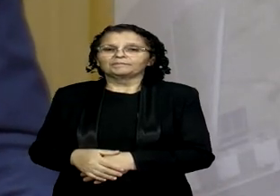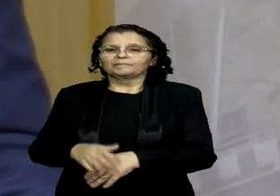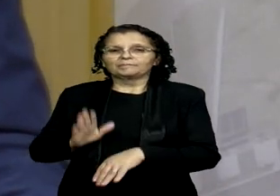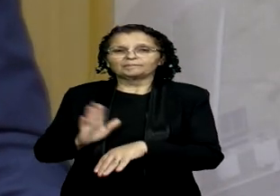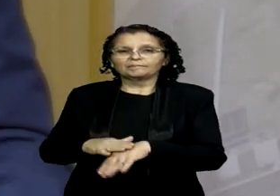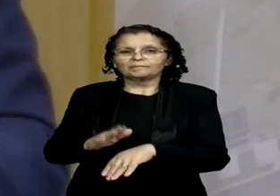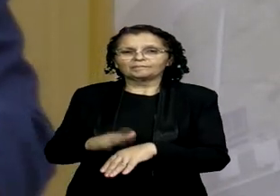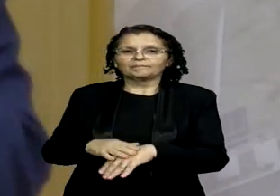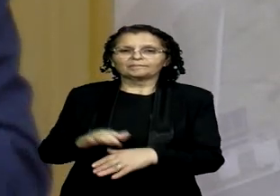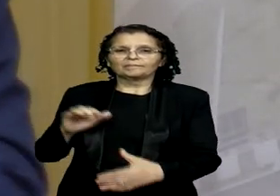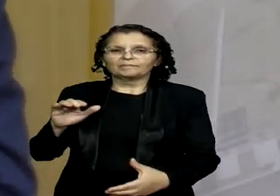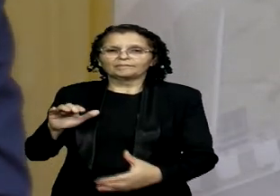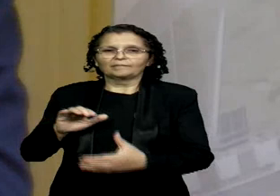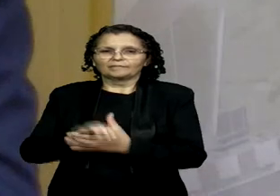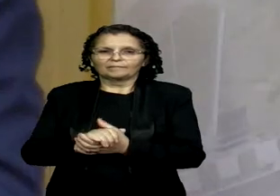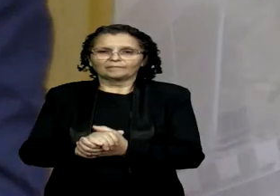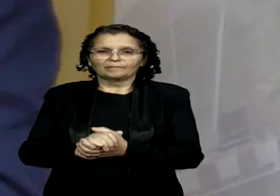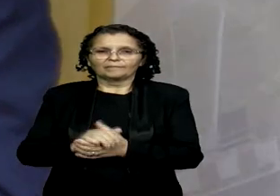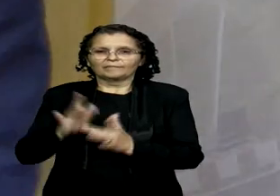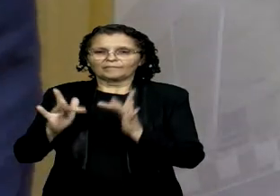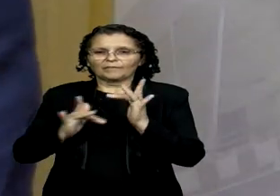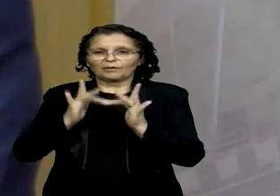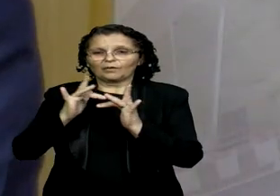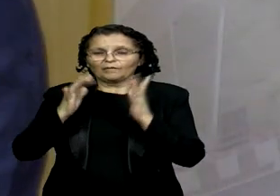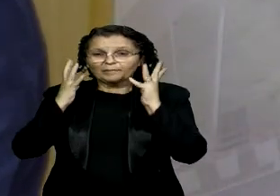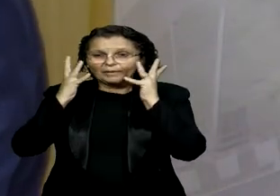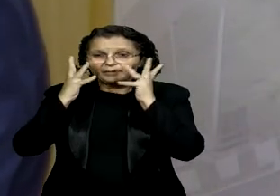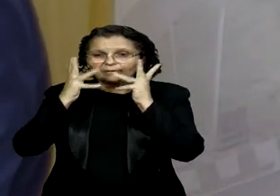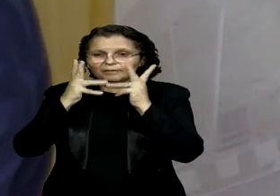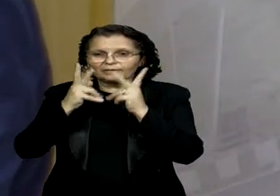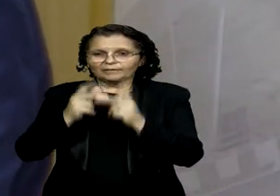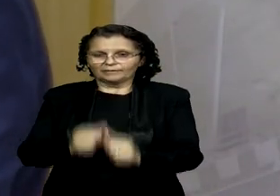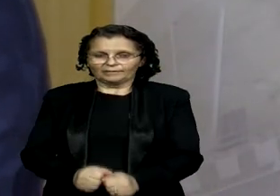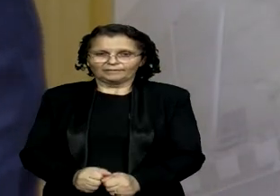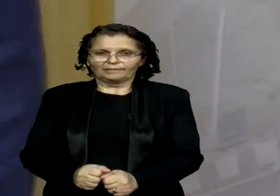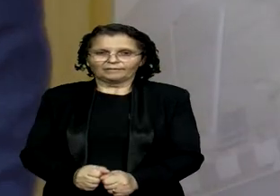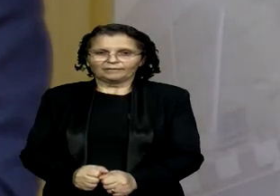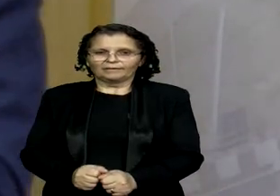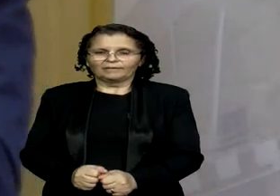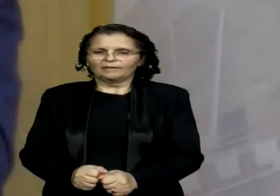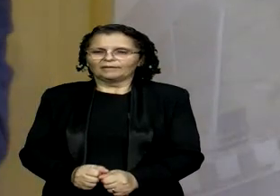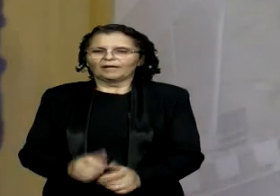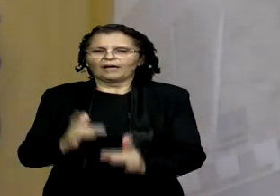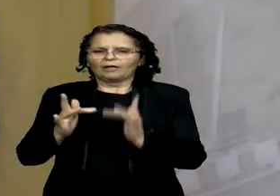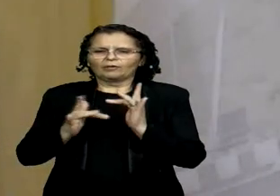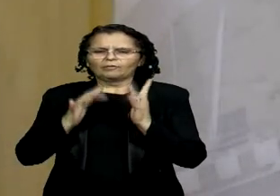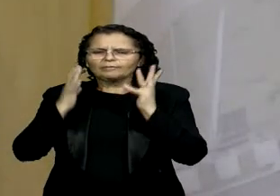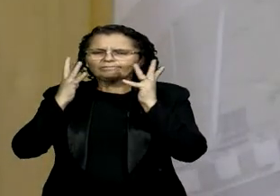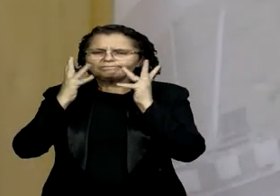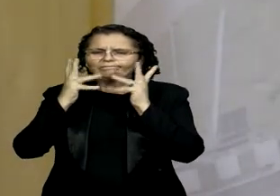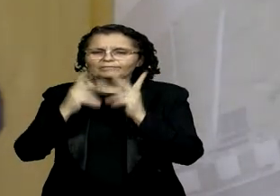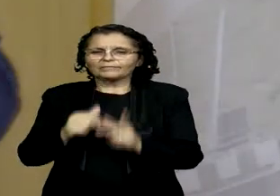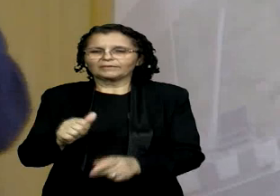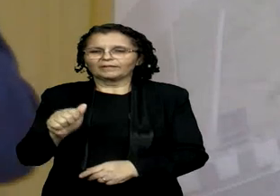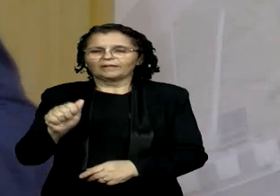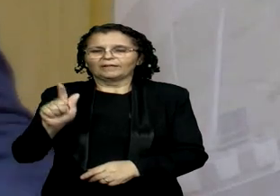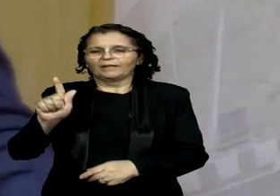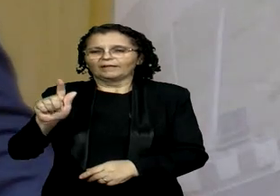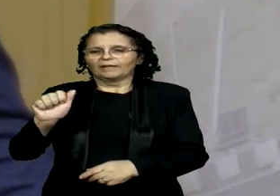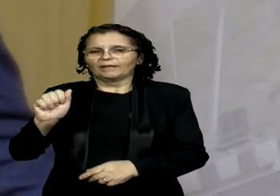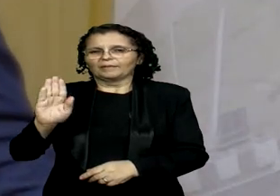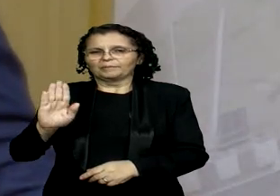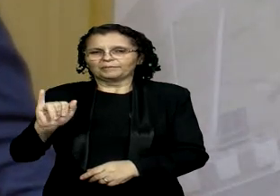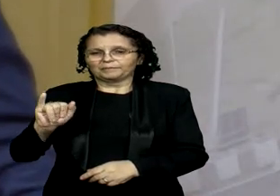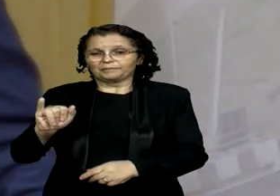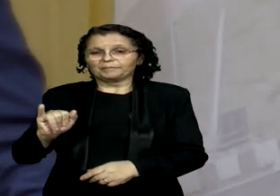ele casou com a noiva mais bonita que eu já vi. A noiva mais bonita, e foi a Gabi, e junto com o